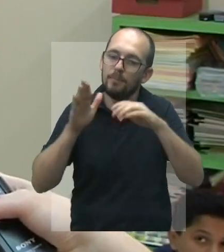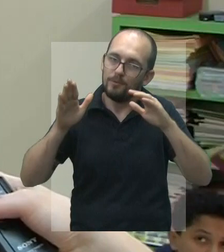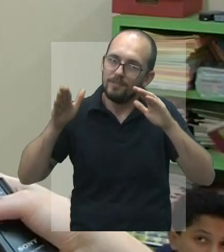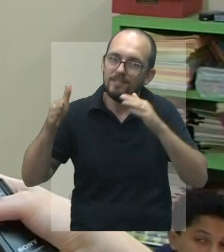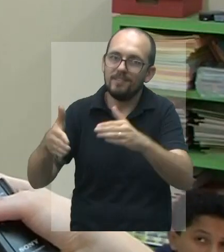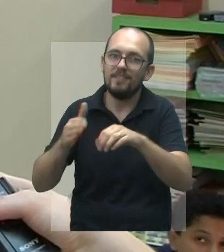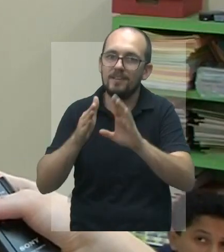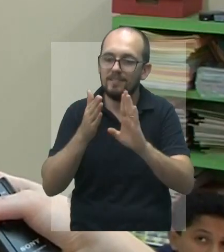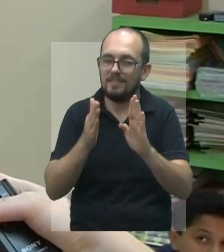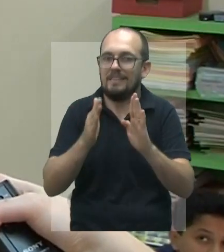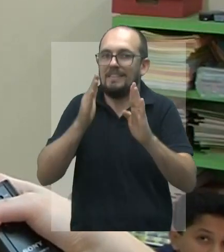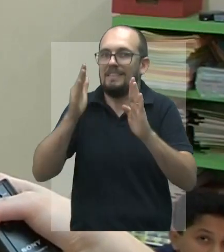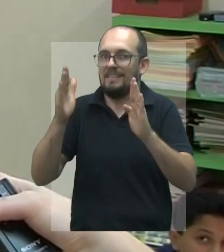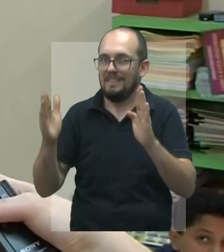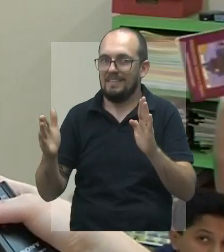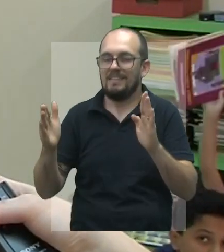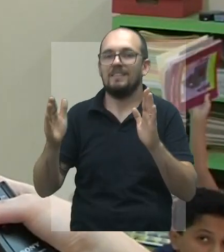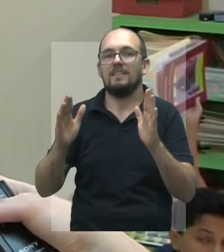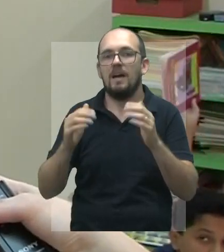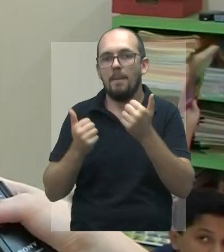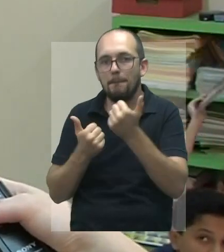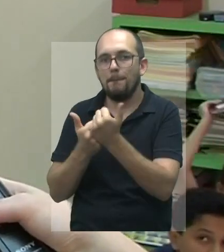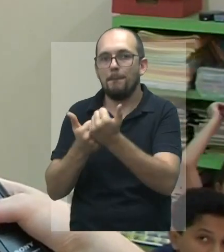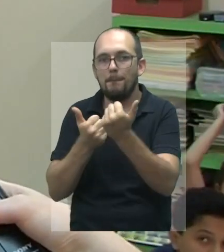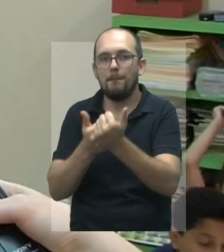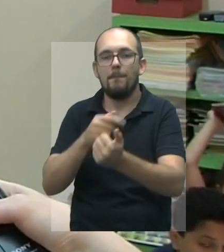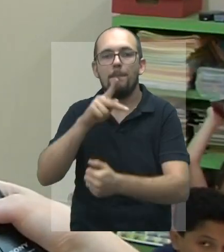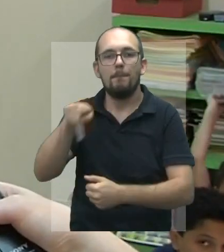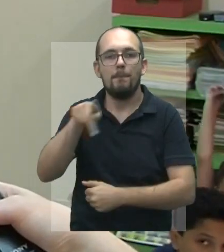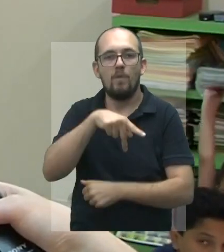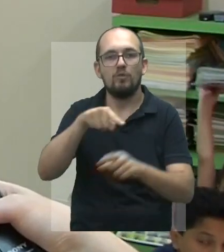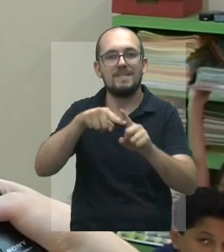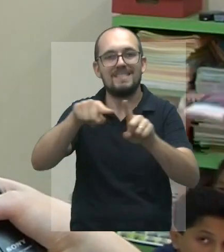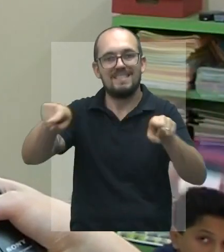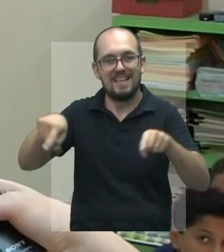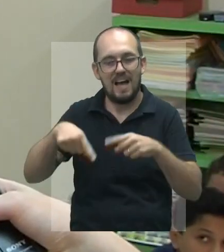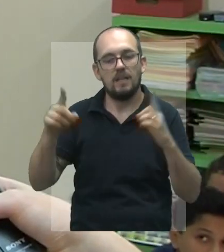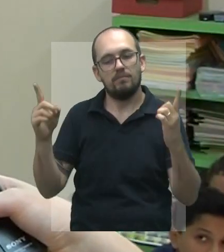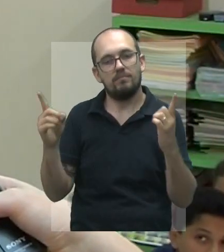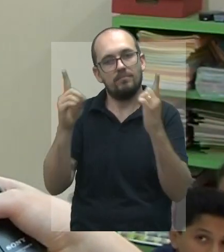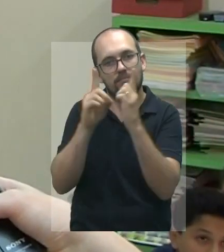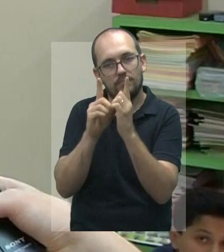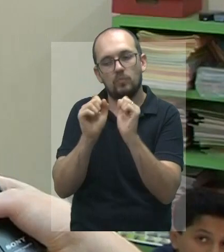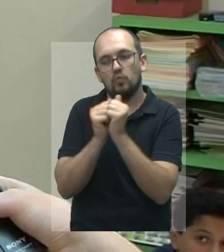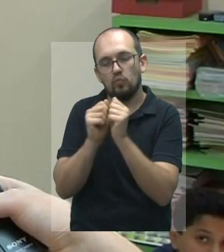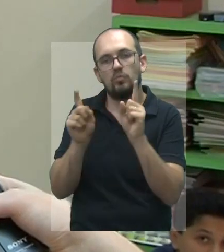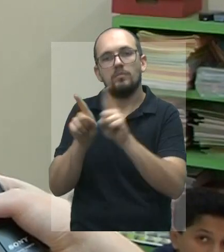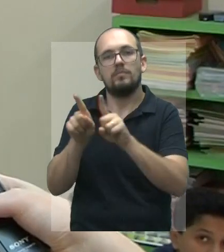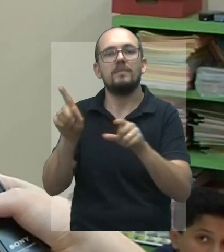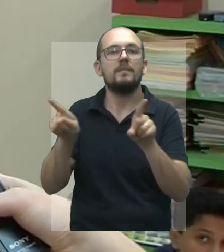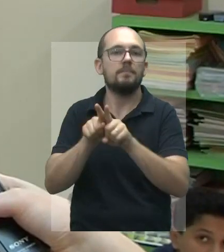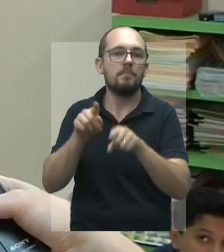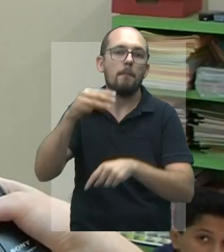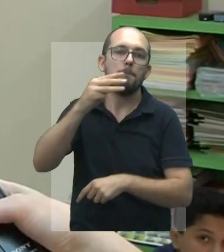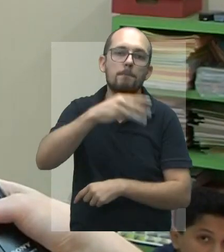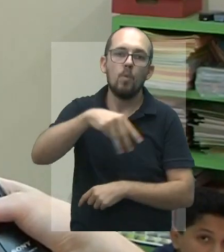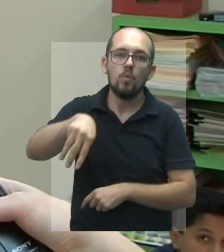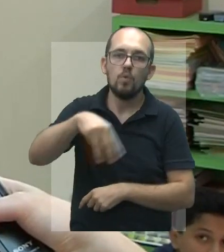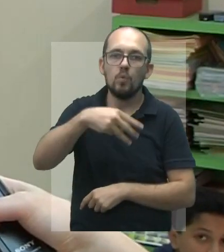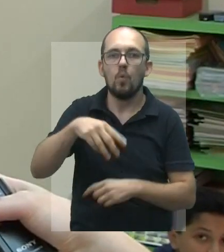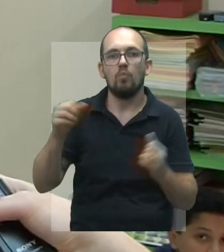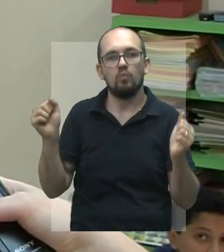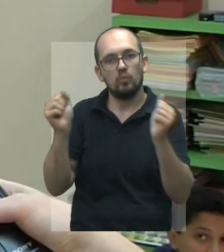específico, né, várias sessões com o apoio da professora da sala regular, de monitores também, para que eles pudessem